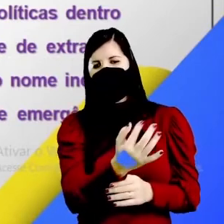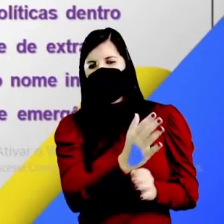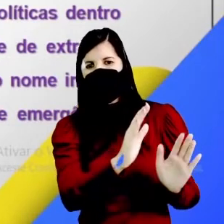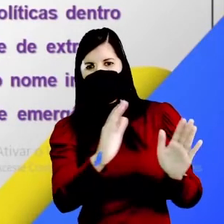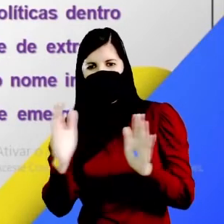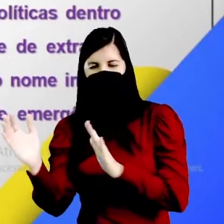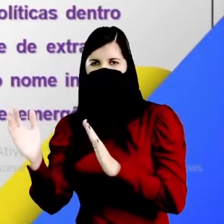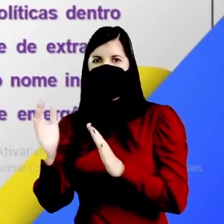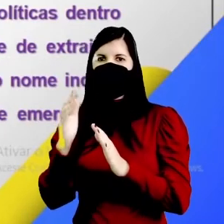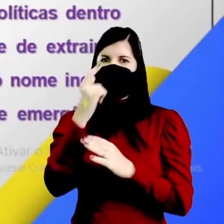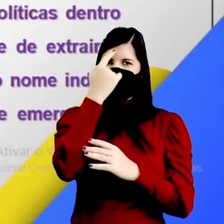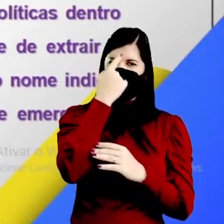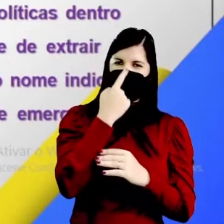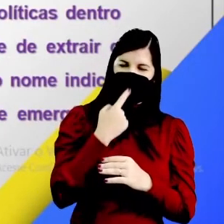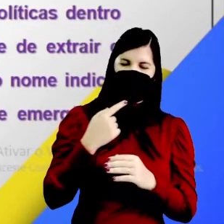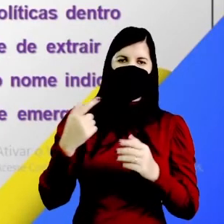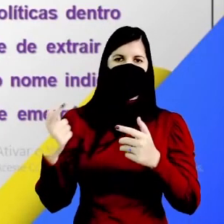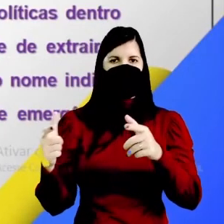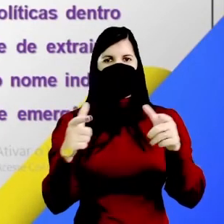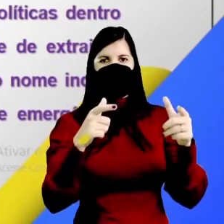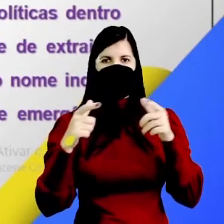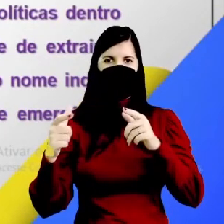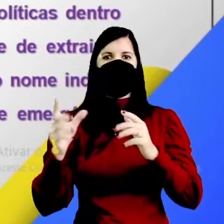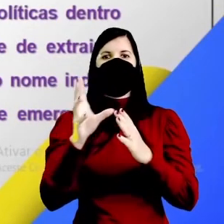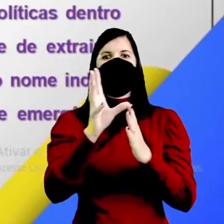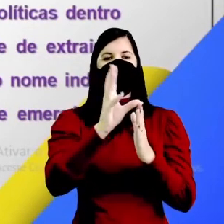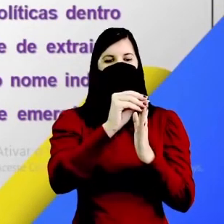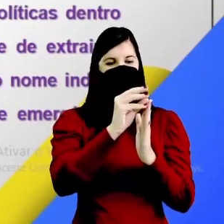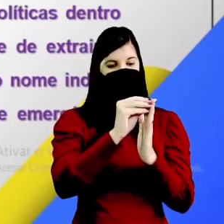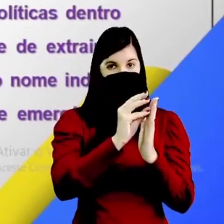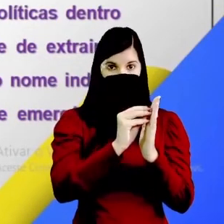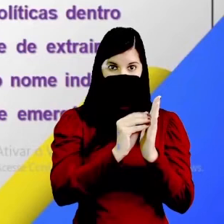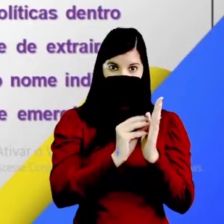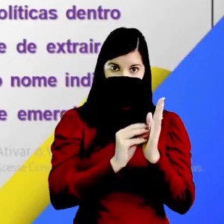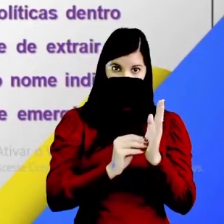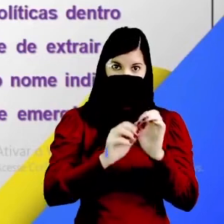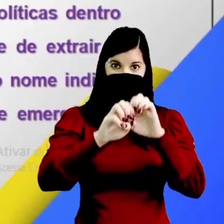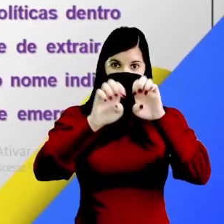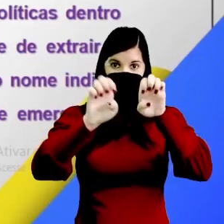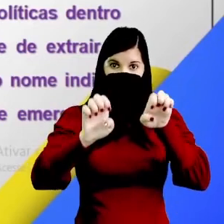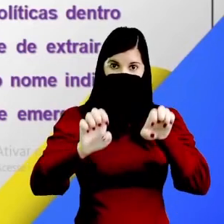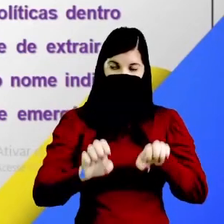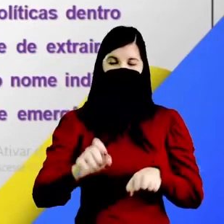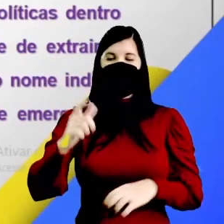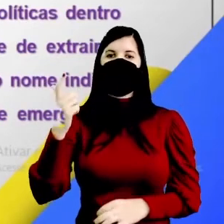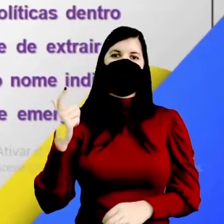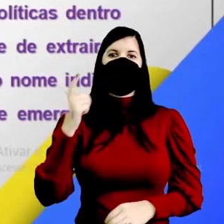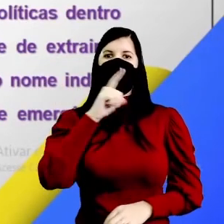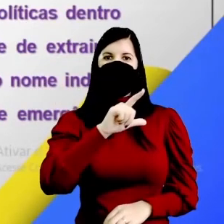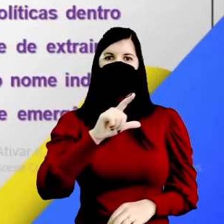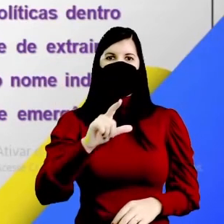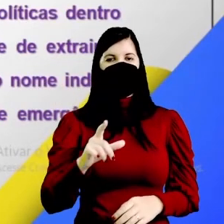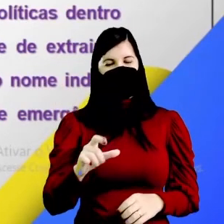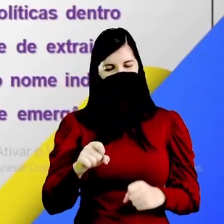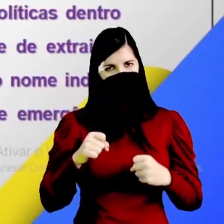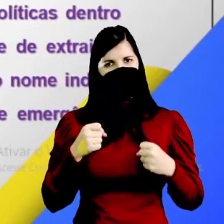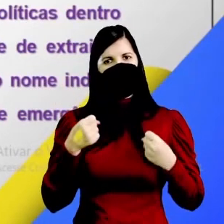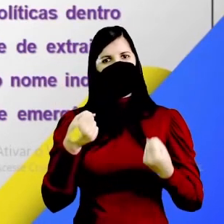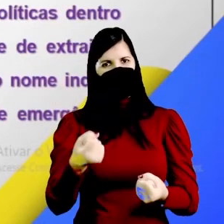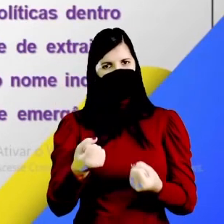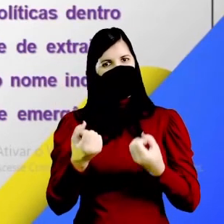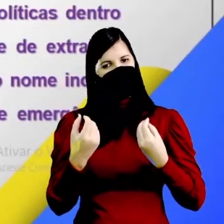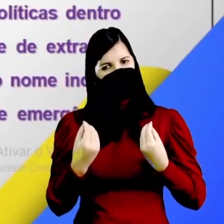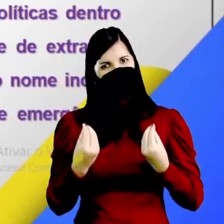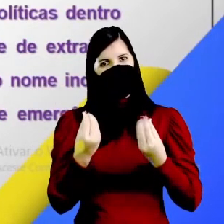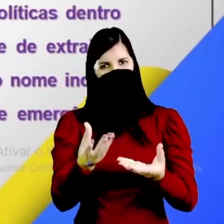perfil dos usuários, e com isso, com tudo isso estruturado, você vai poder, então, entregar o máximo possível de